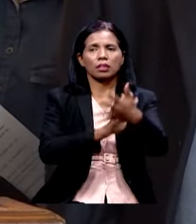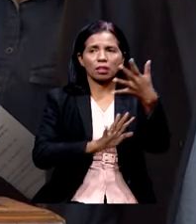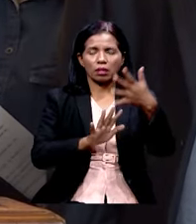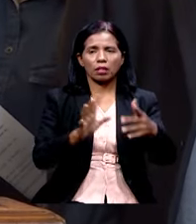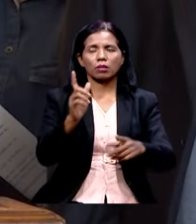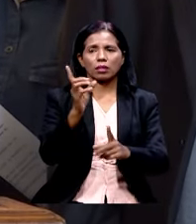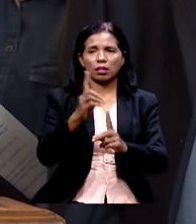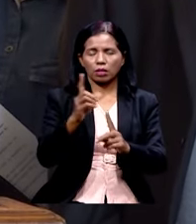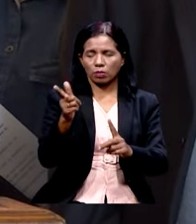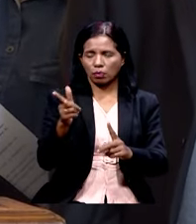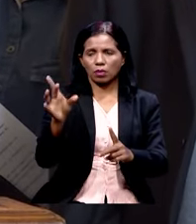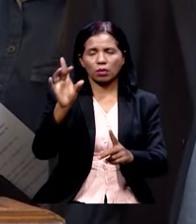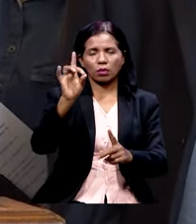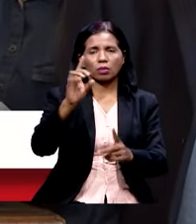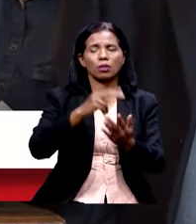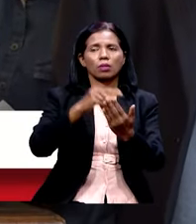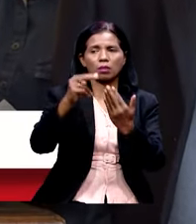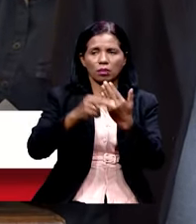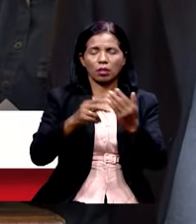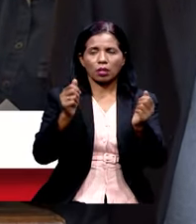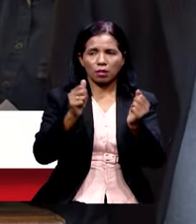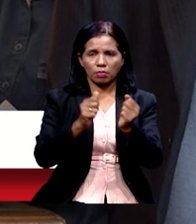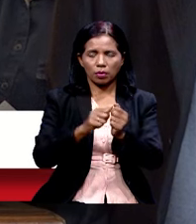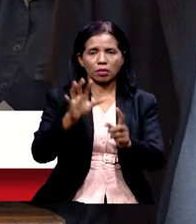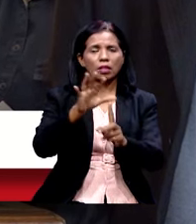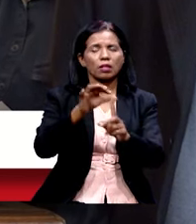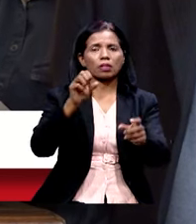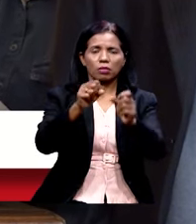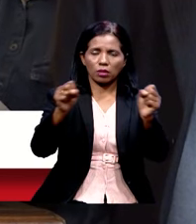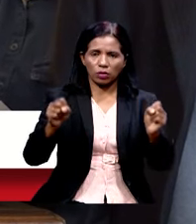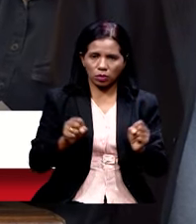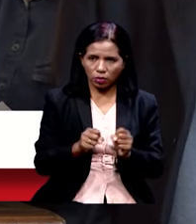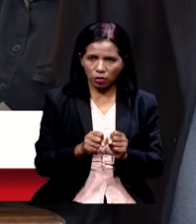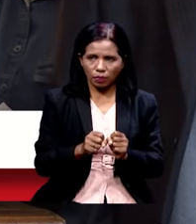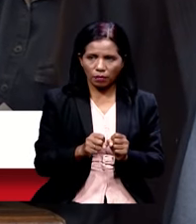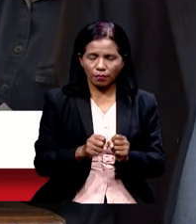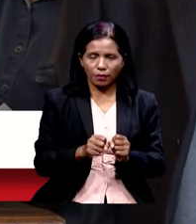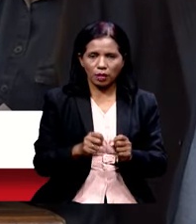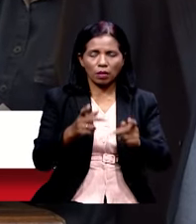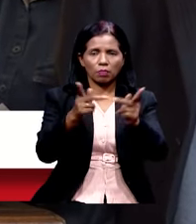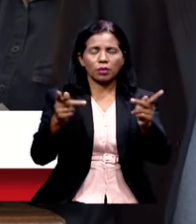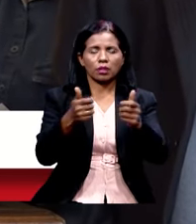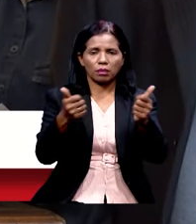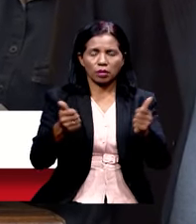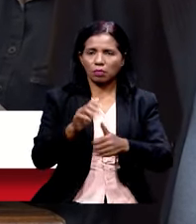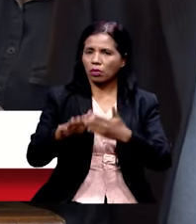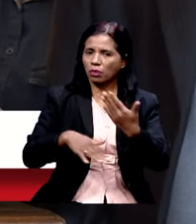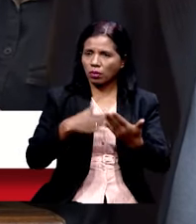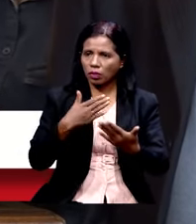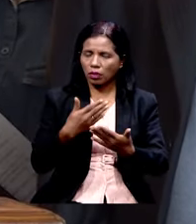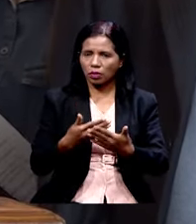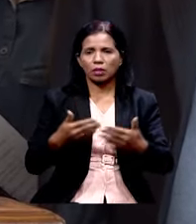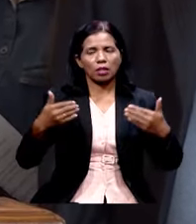novembro, também lá muito que era só eleições de sucos, significa que o posto administrativo sobretudo, se